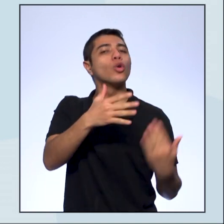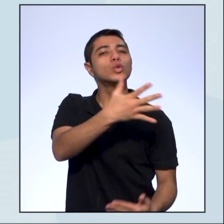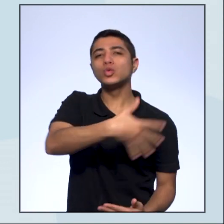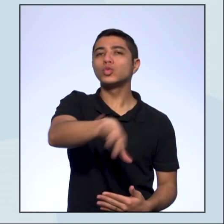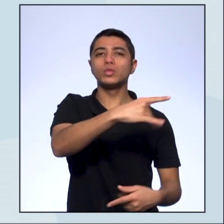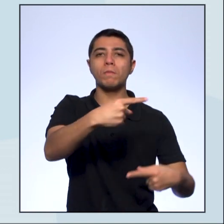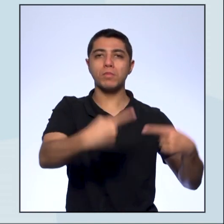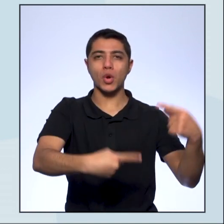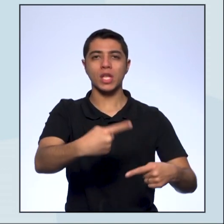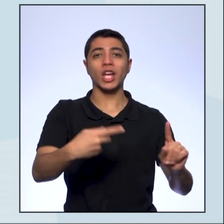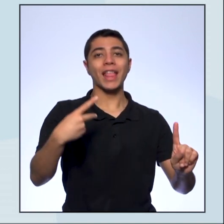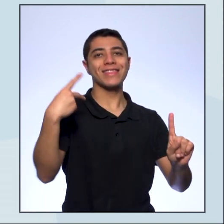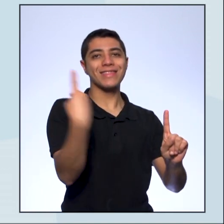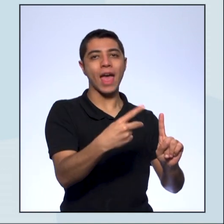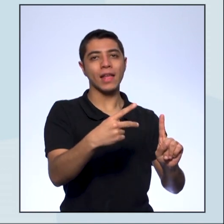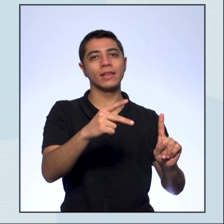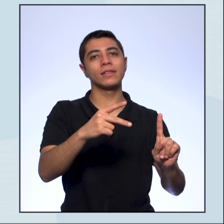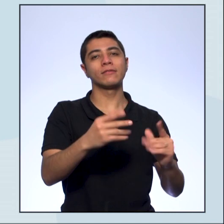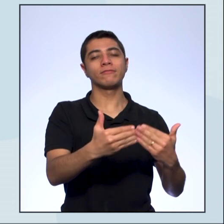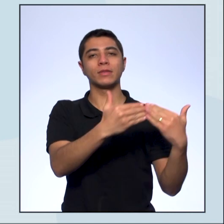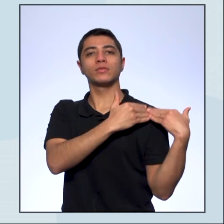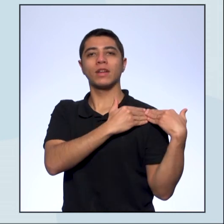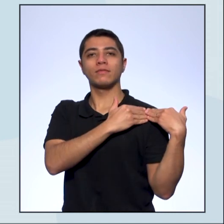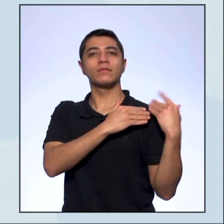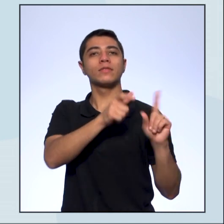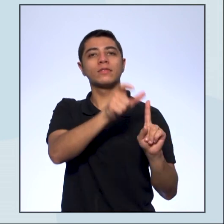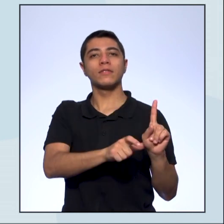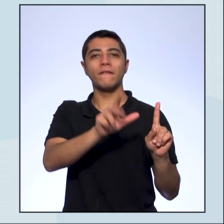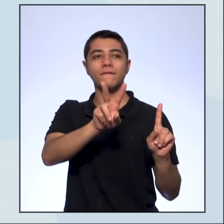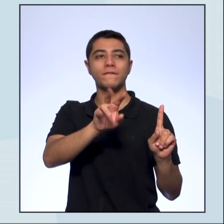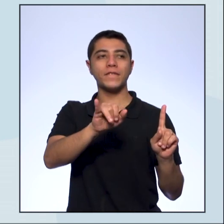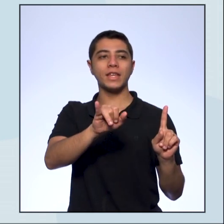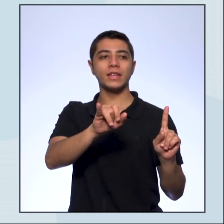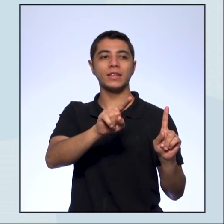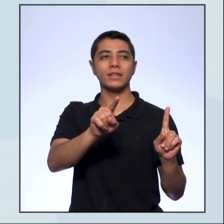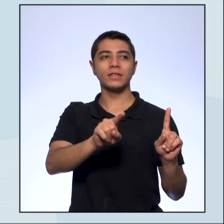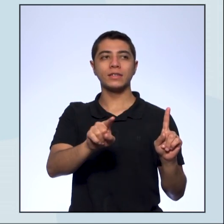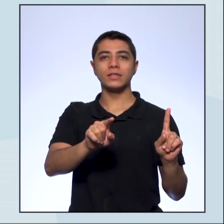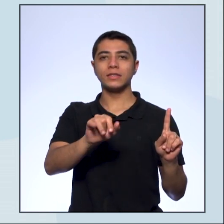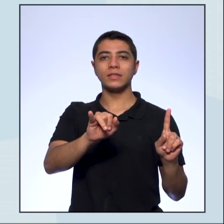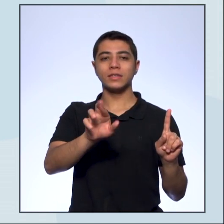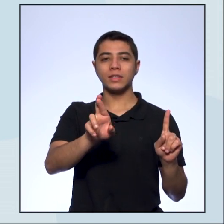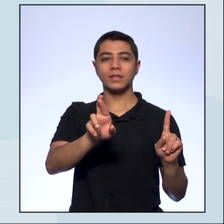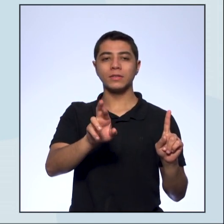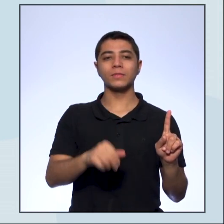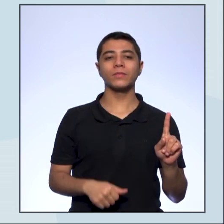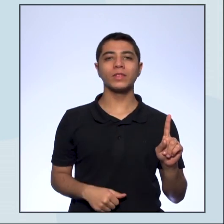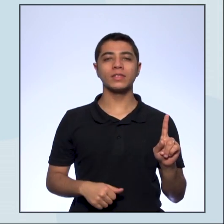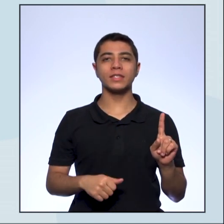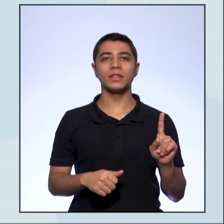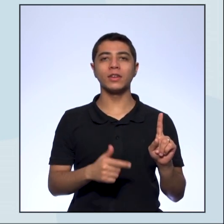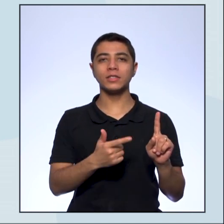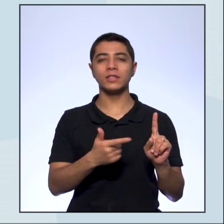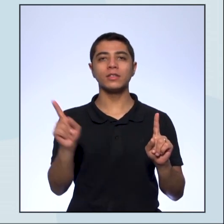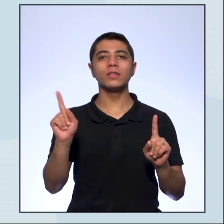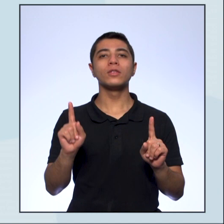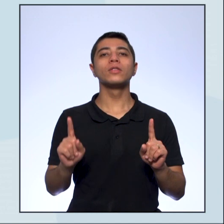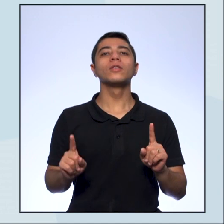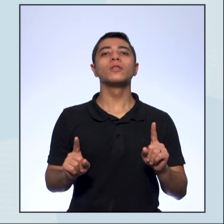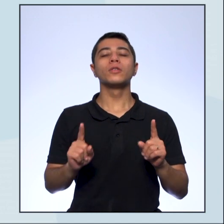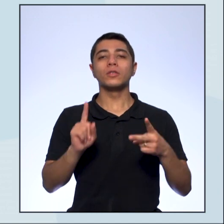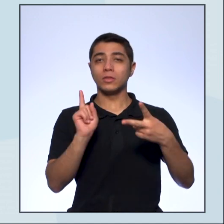tá? Nós temos também os sacerdotes, né, que são chefes de templos, né? A questão aí